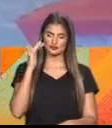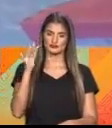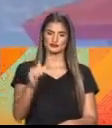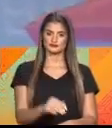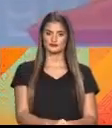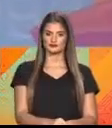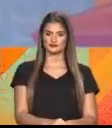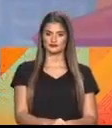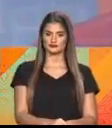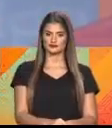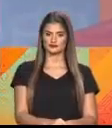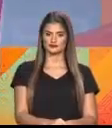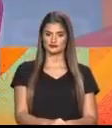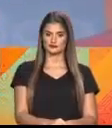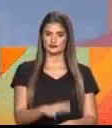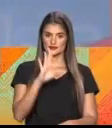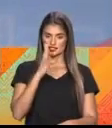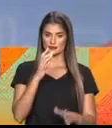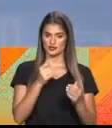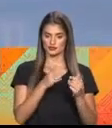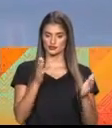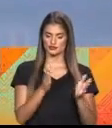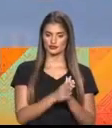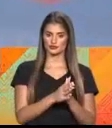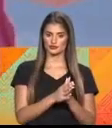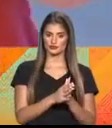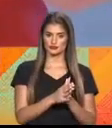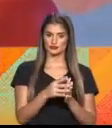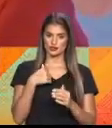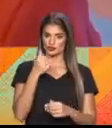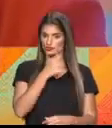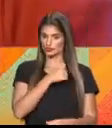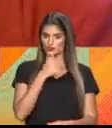ilusão e saber do tudo para não